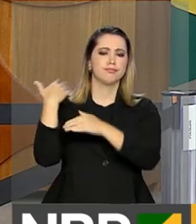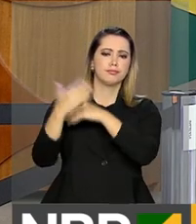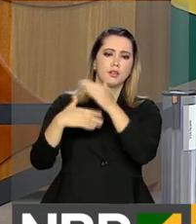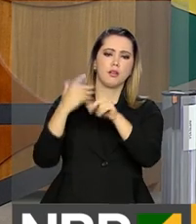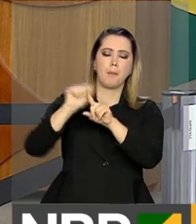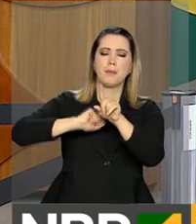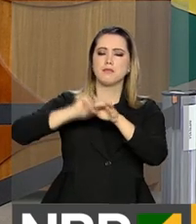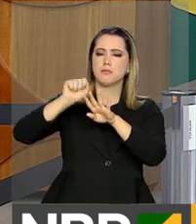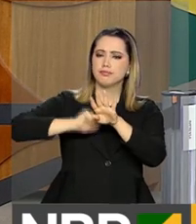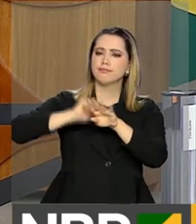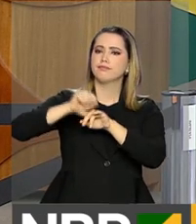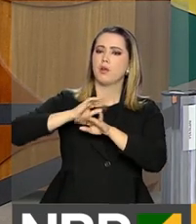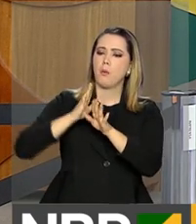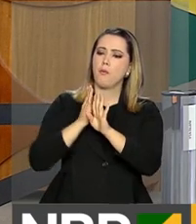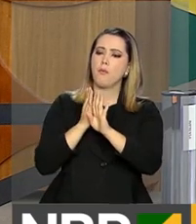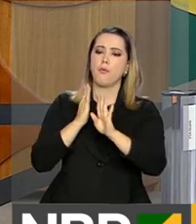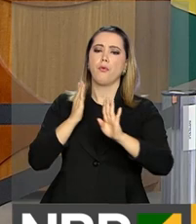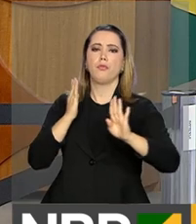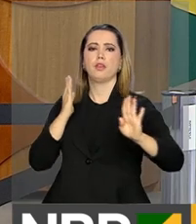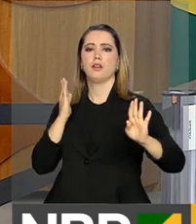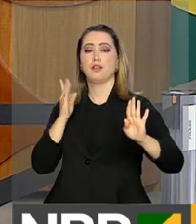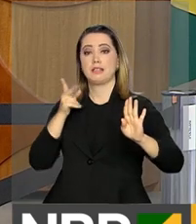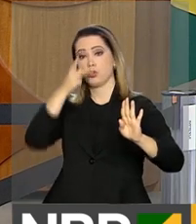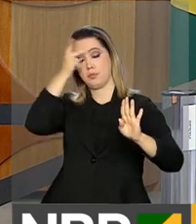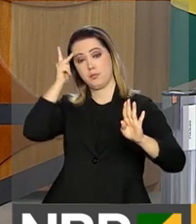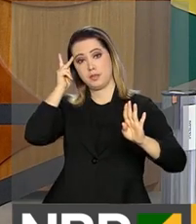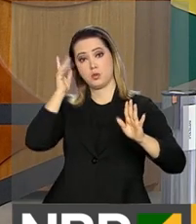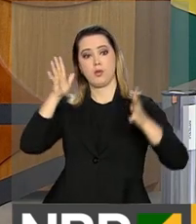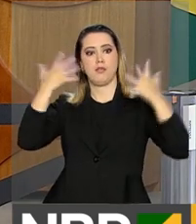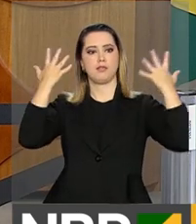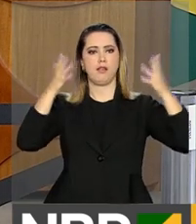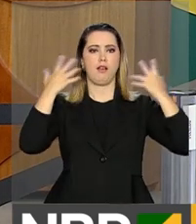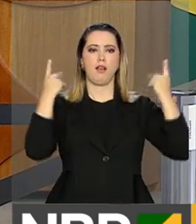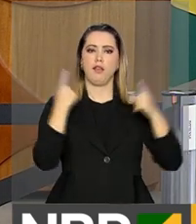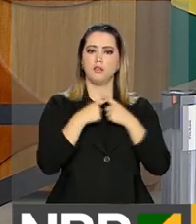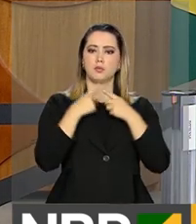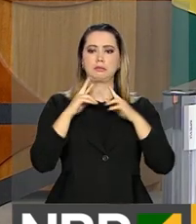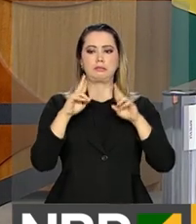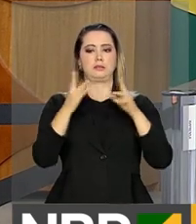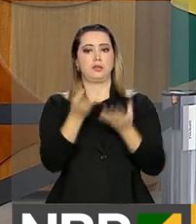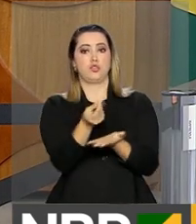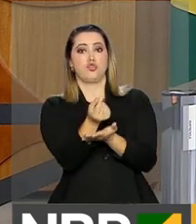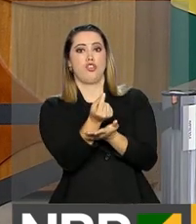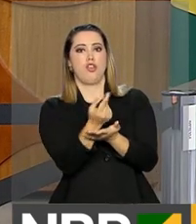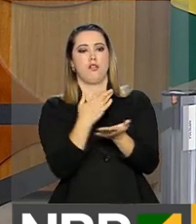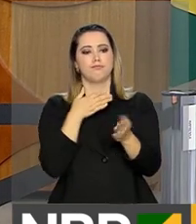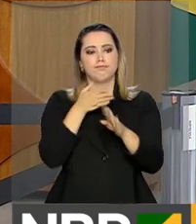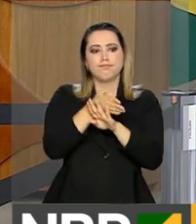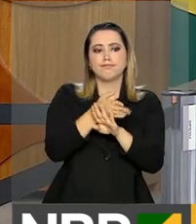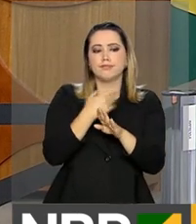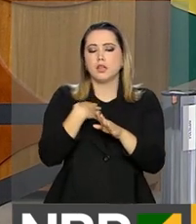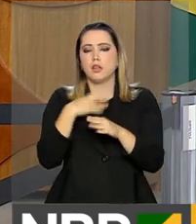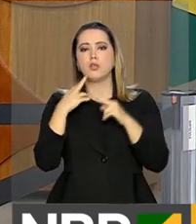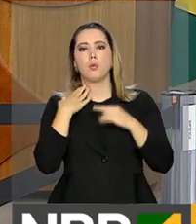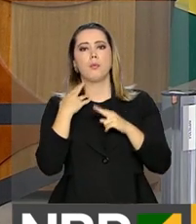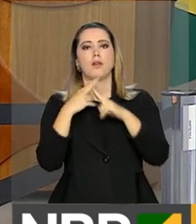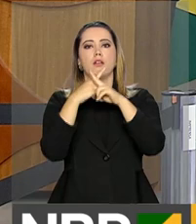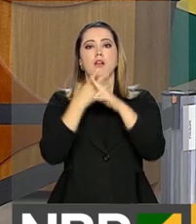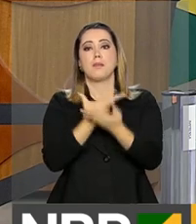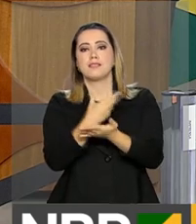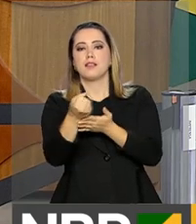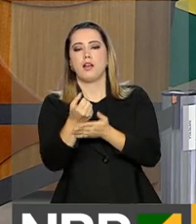na de filas de gente muito alegre muito otimista que entrava nas filas da caixa econômica para